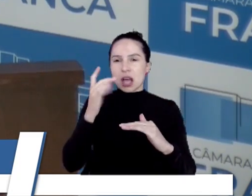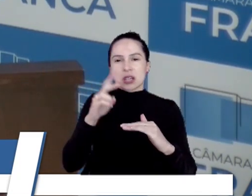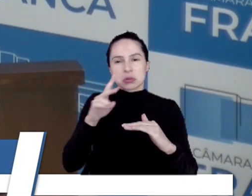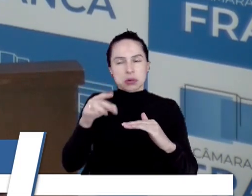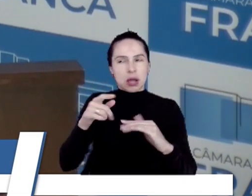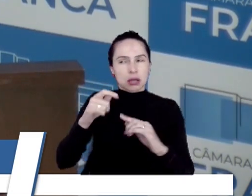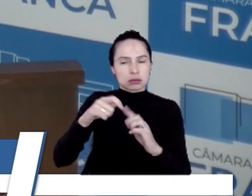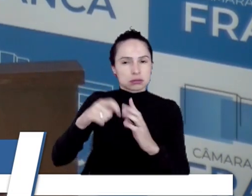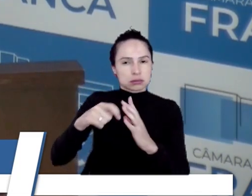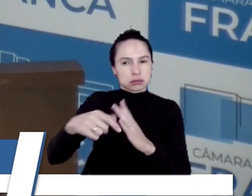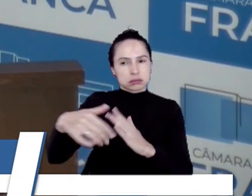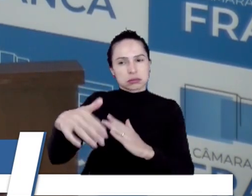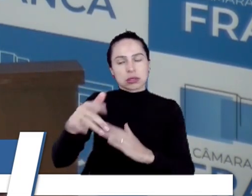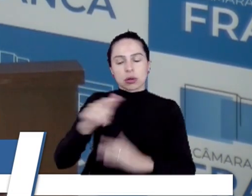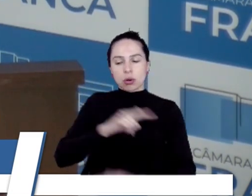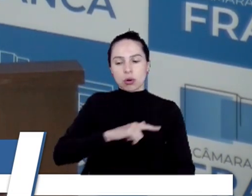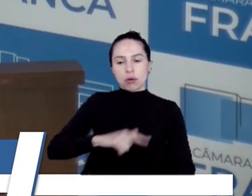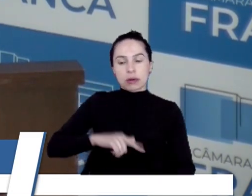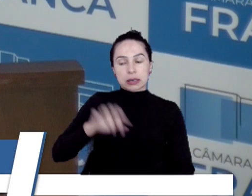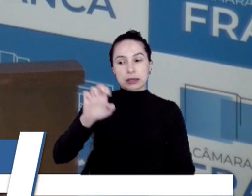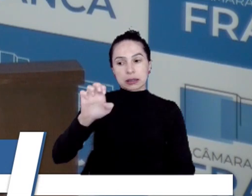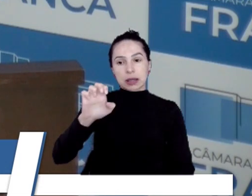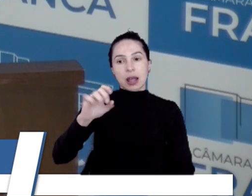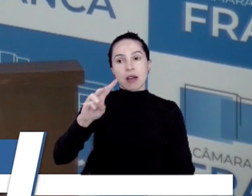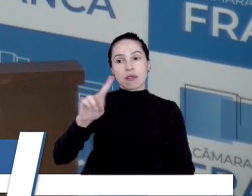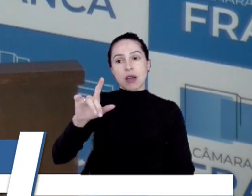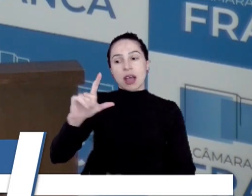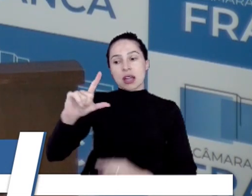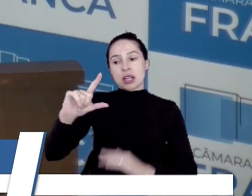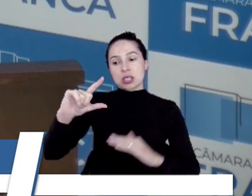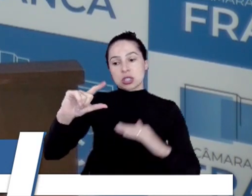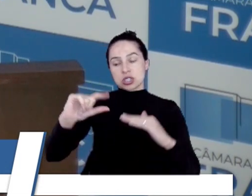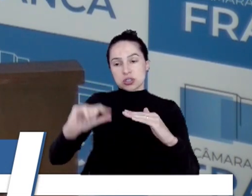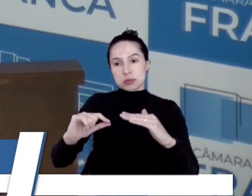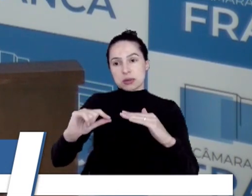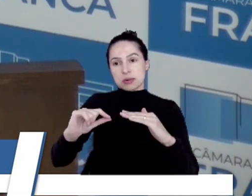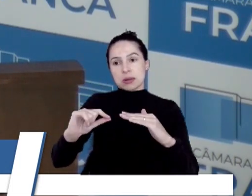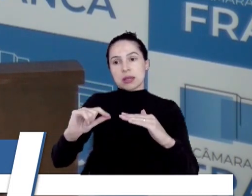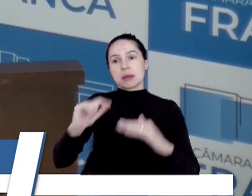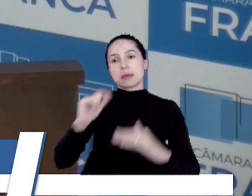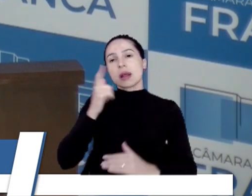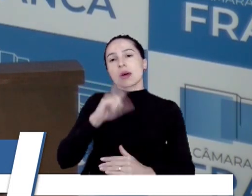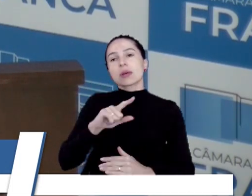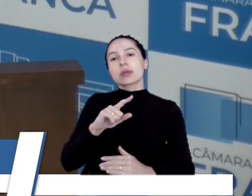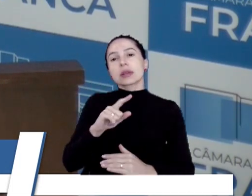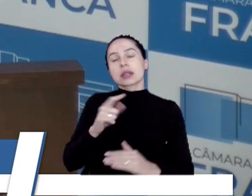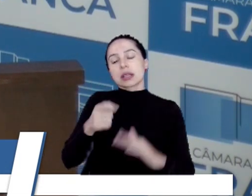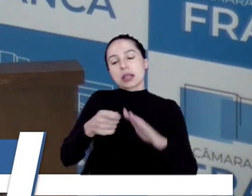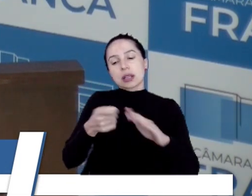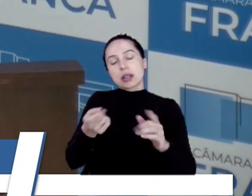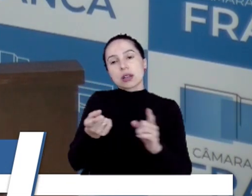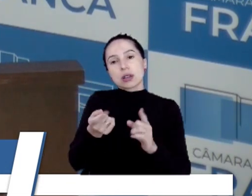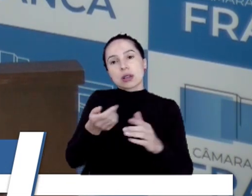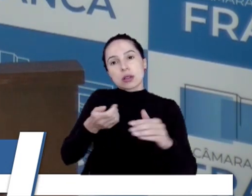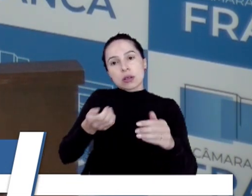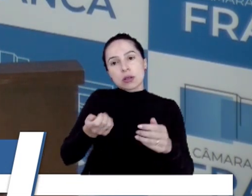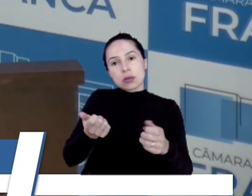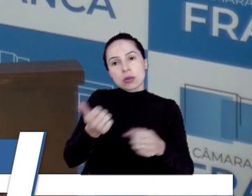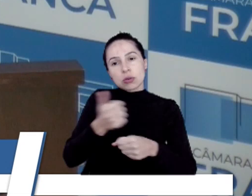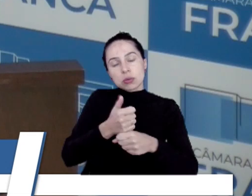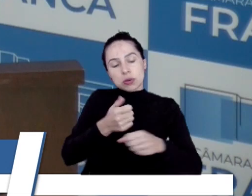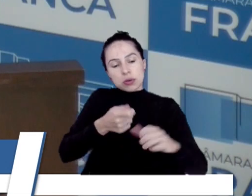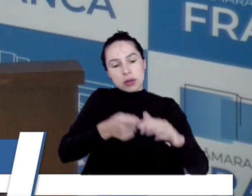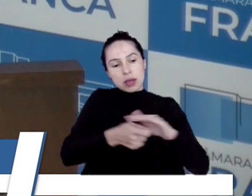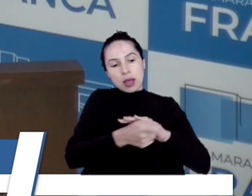o governo do estado vai tentar reduzir esses 5% que nós investimos a mais na educação e